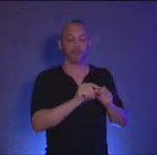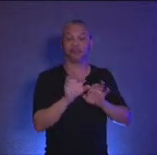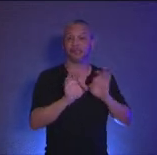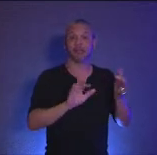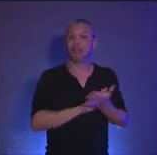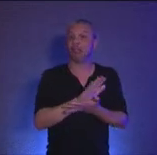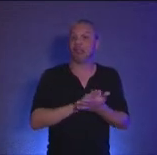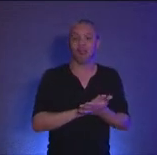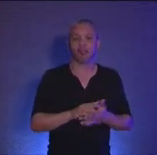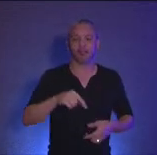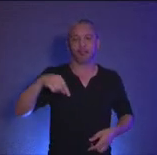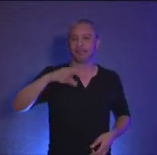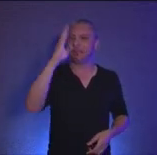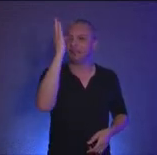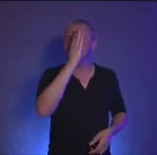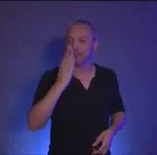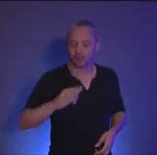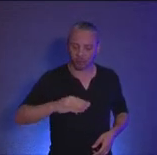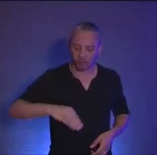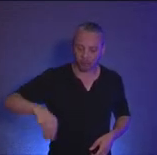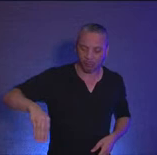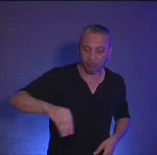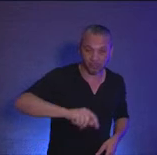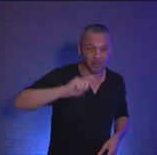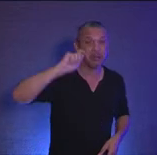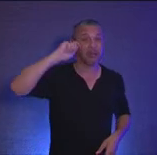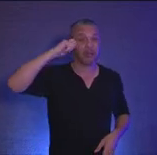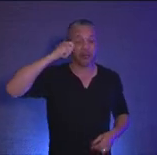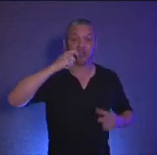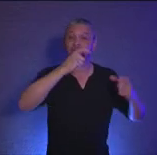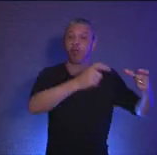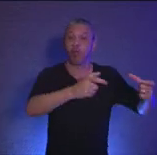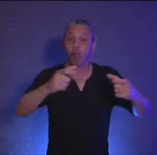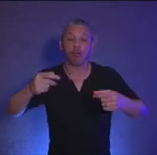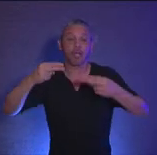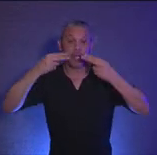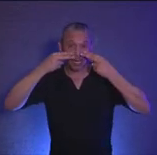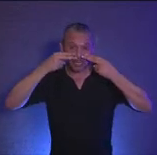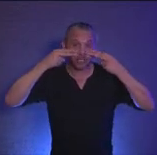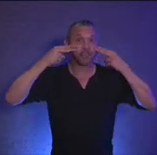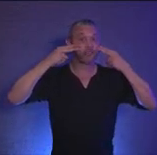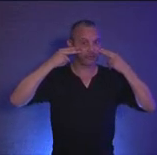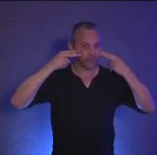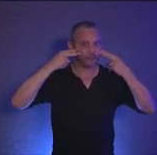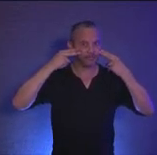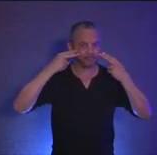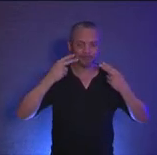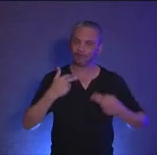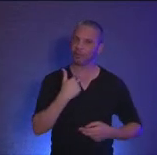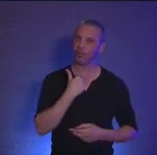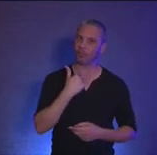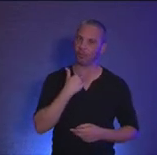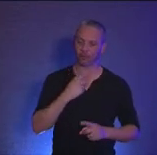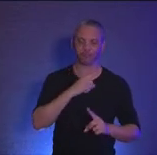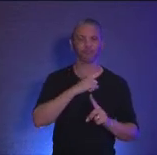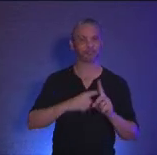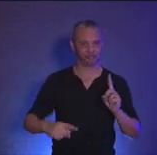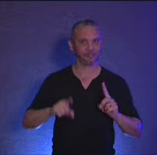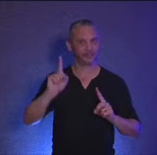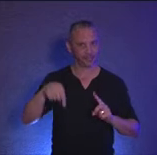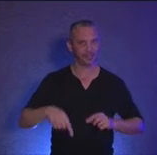No Brasil, a mineração em terras indígenas e unidades de conservação integral não é permitida. Apesar